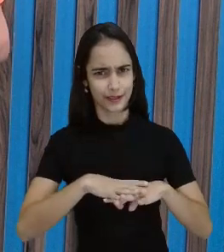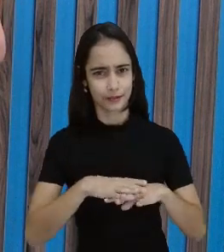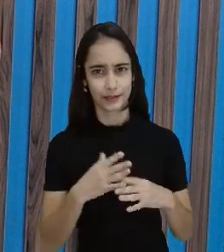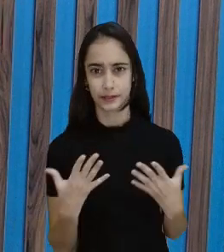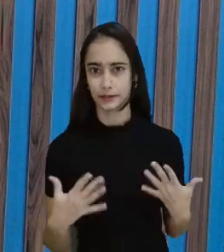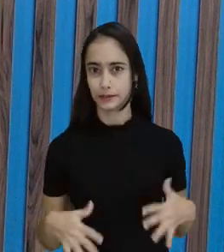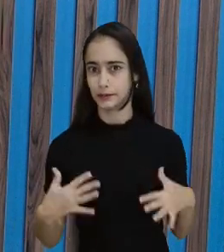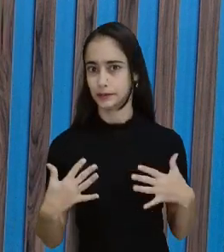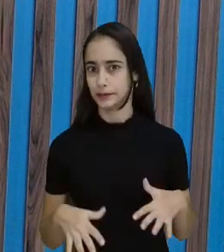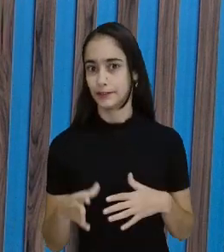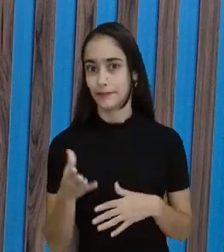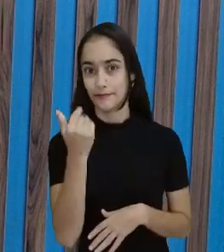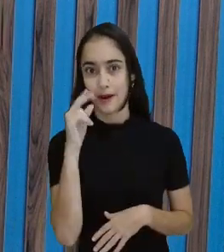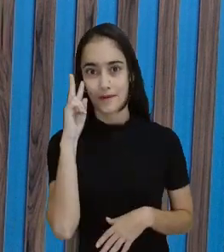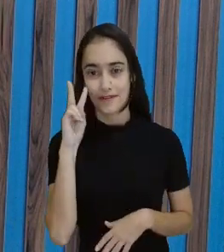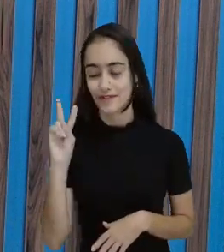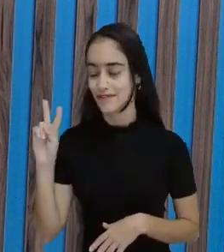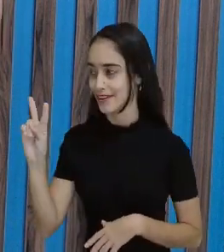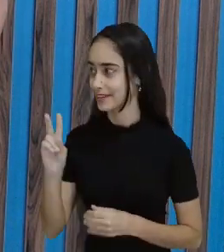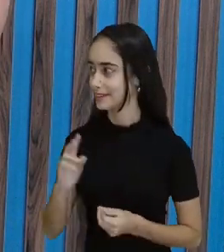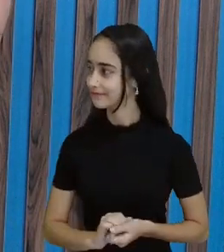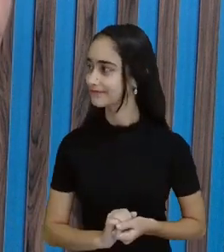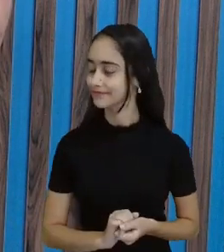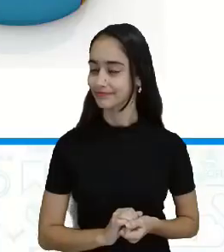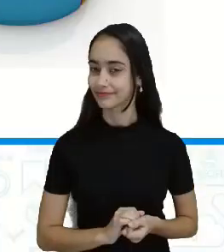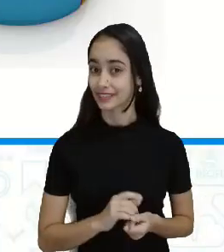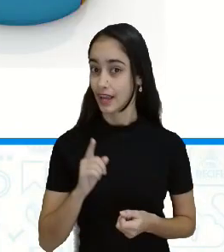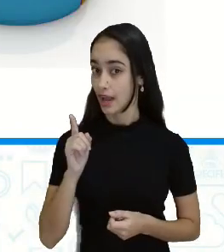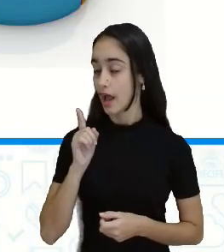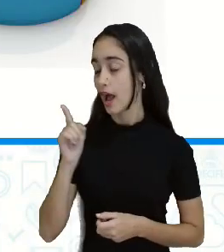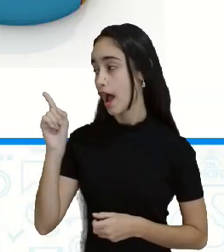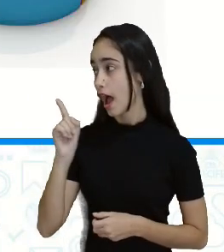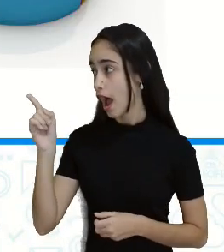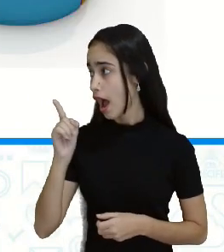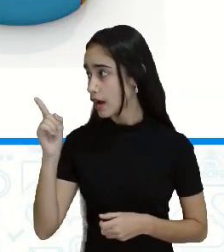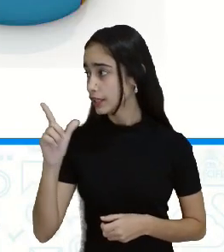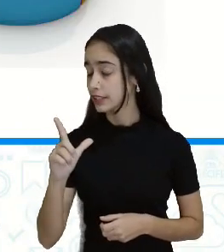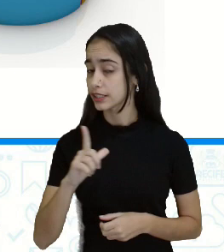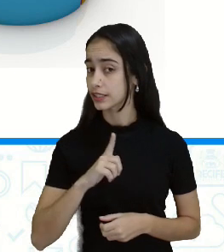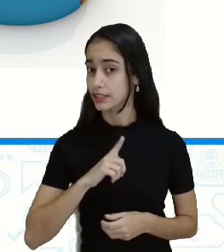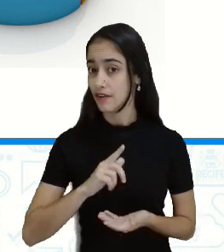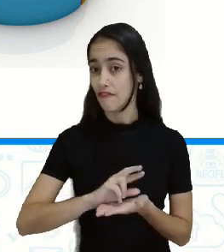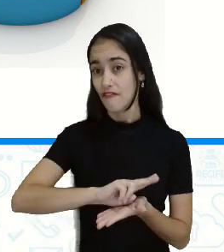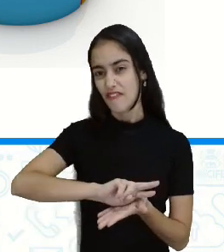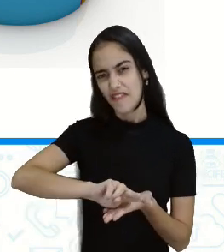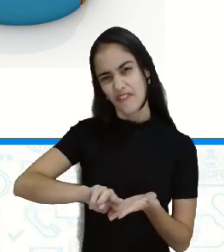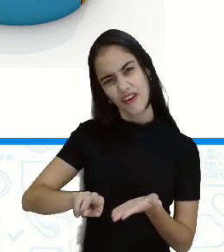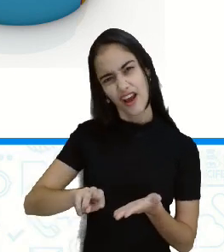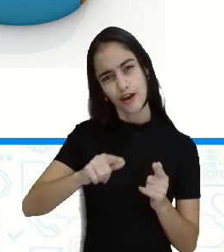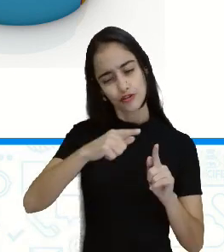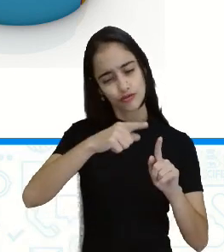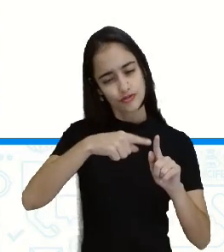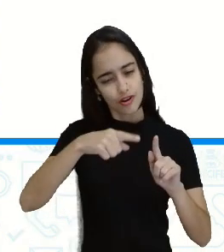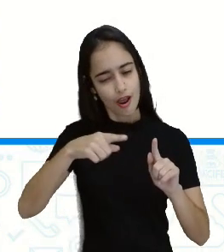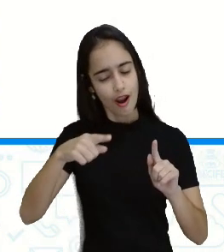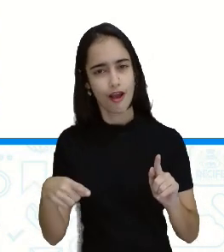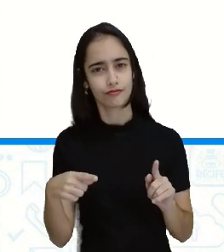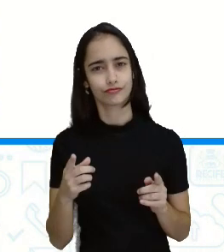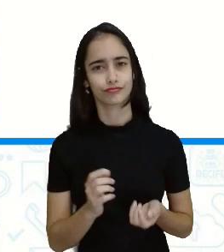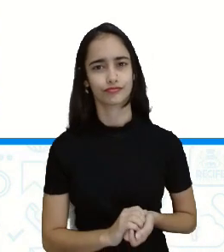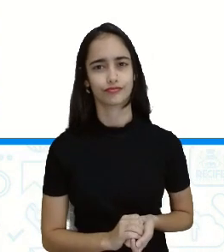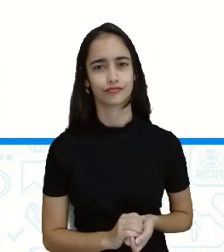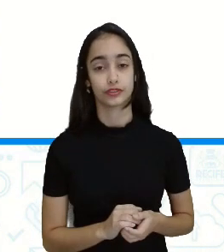Também, olha só. Gente, aqui nós estamos vendo vários gráficos, não é verdade?